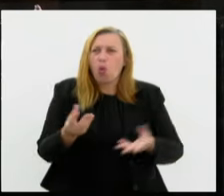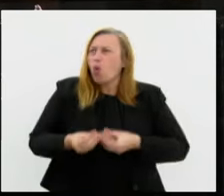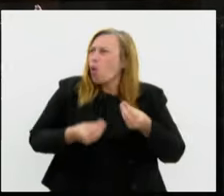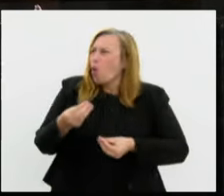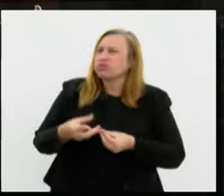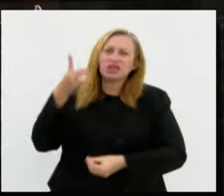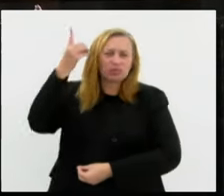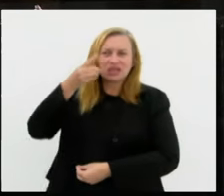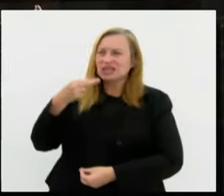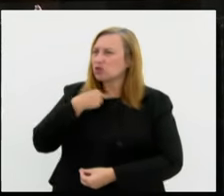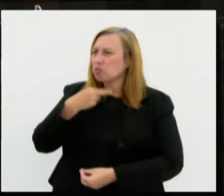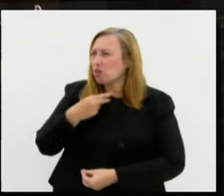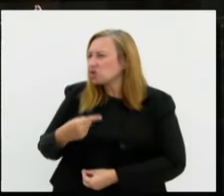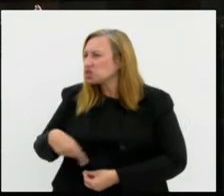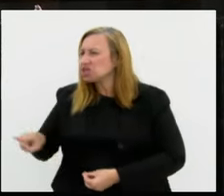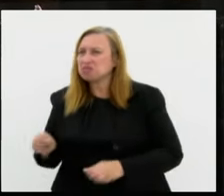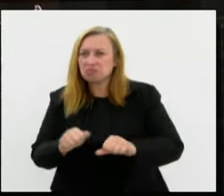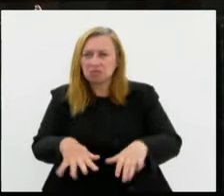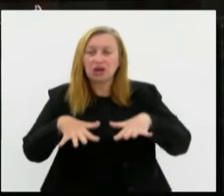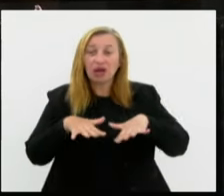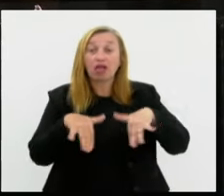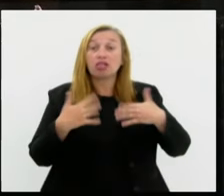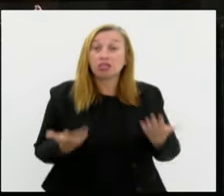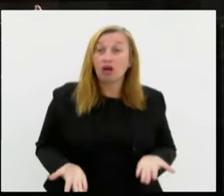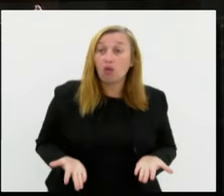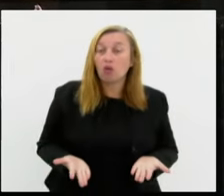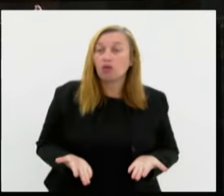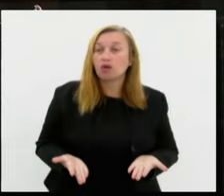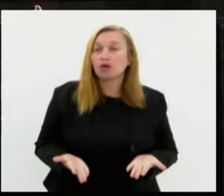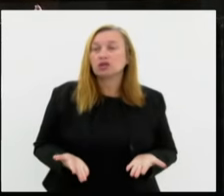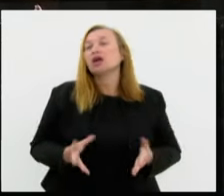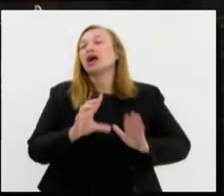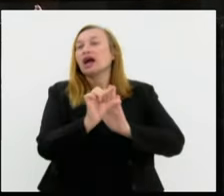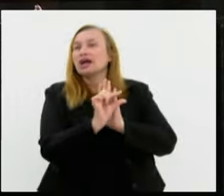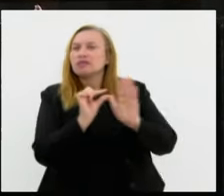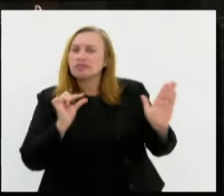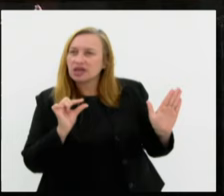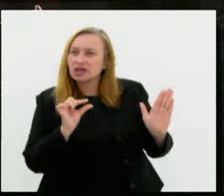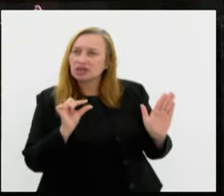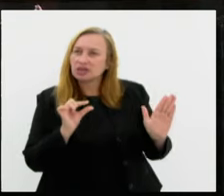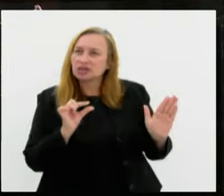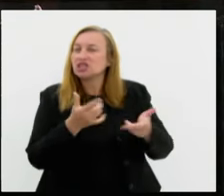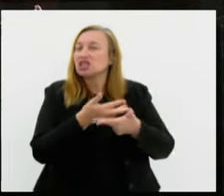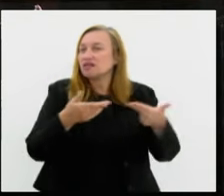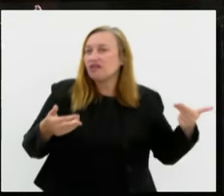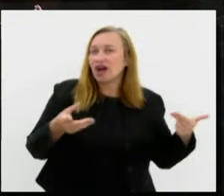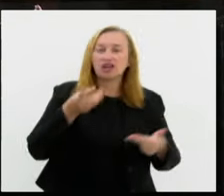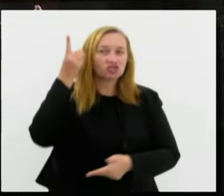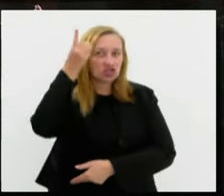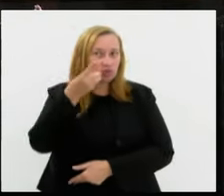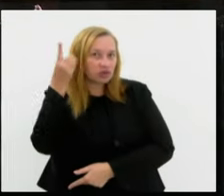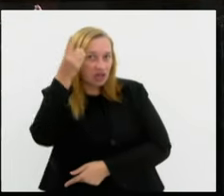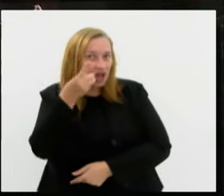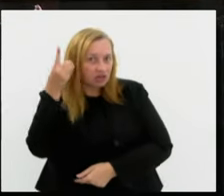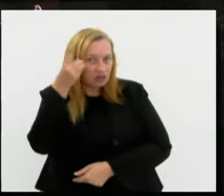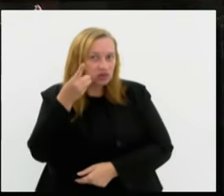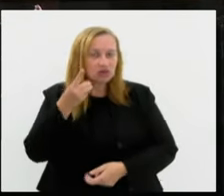plenário? Portanto, a natureza da emenda que vários deputados e